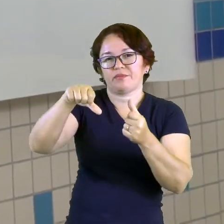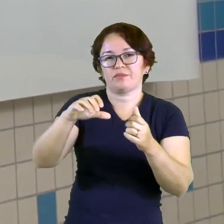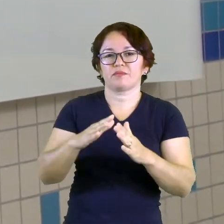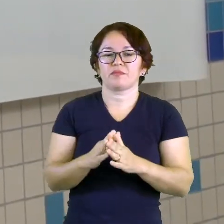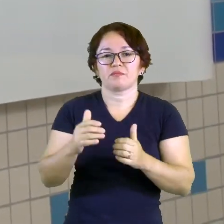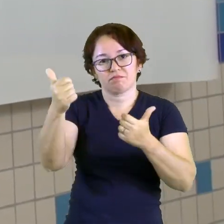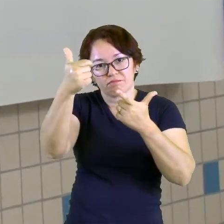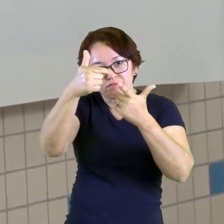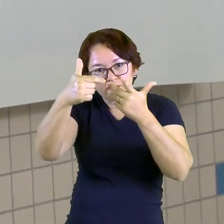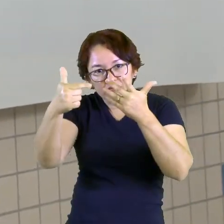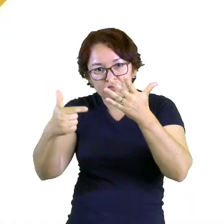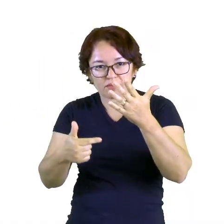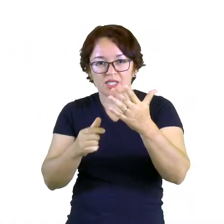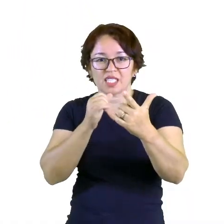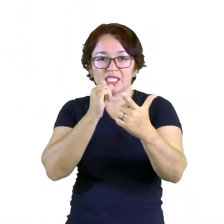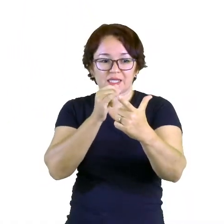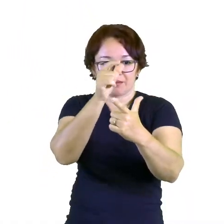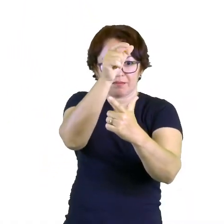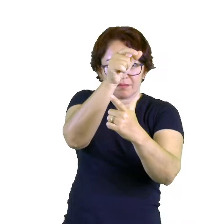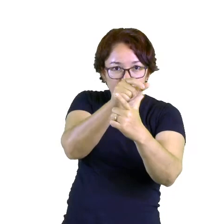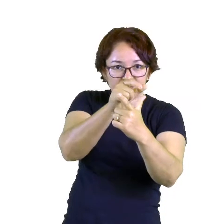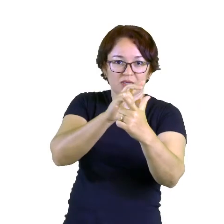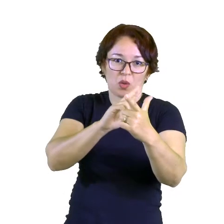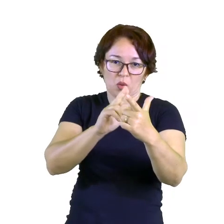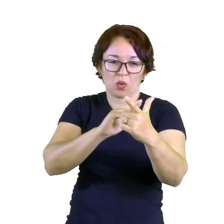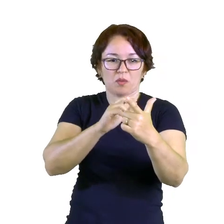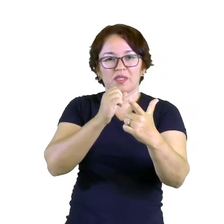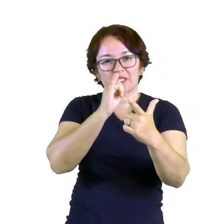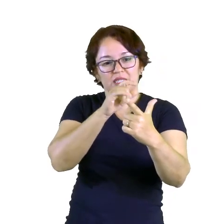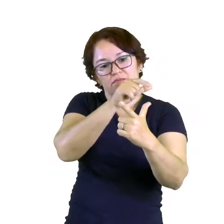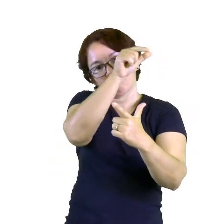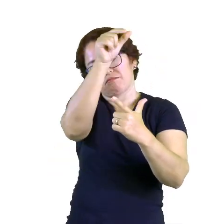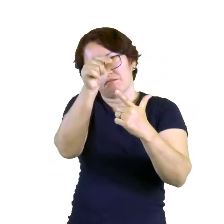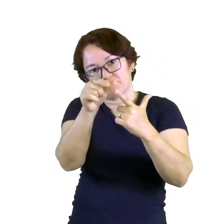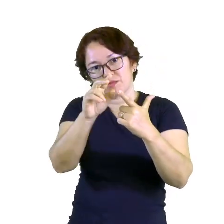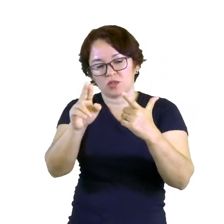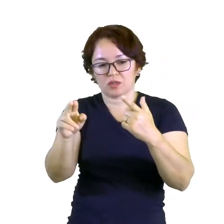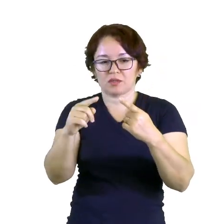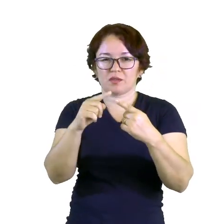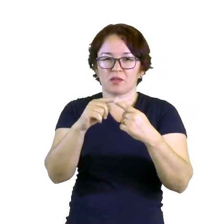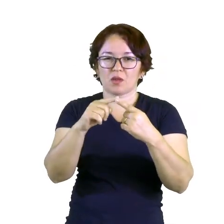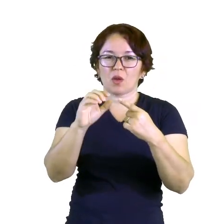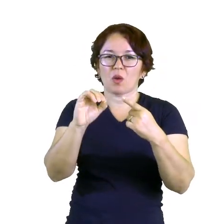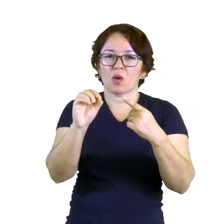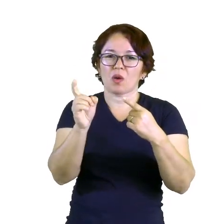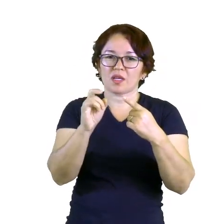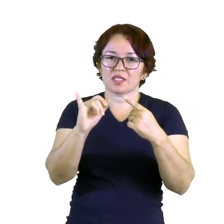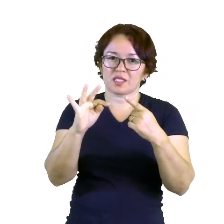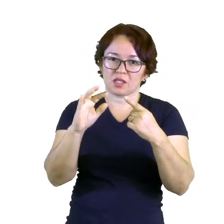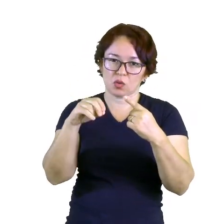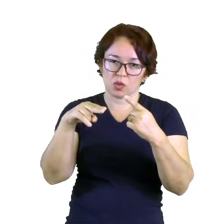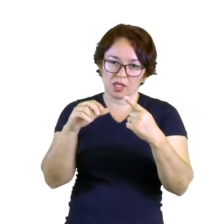sua classificação. Ela pode ser classificada em oxítona,